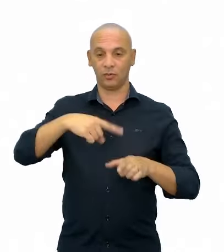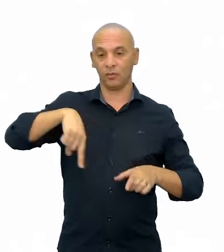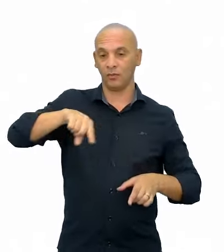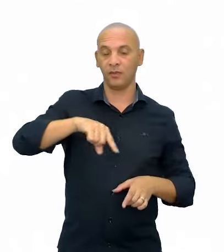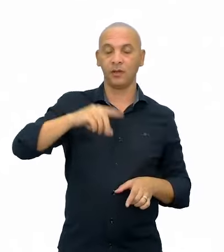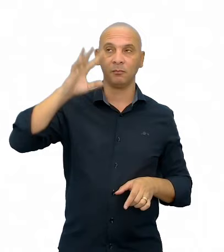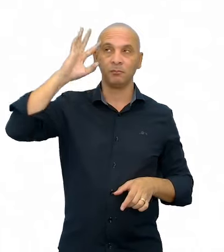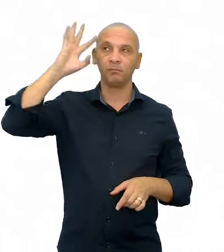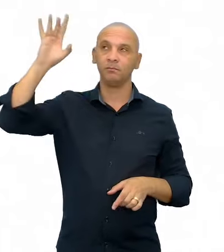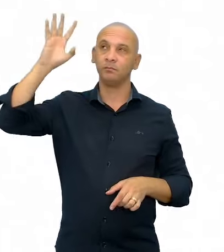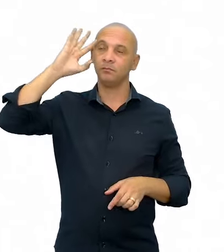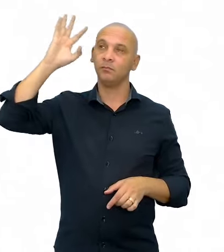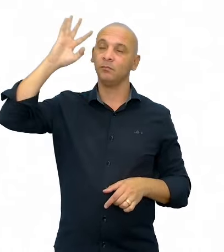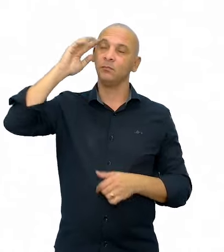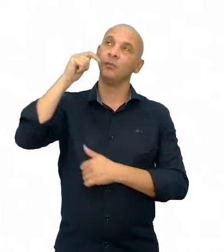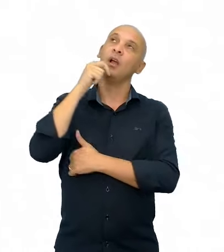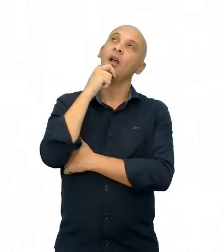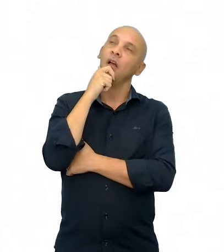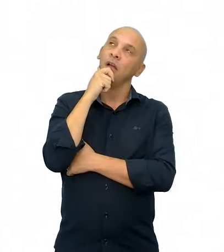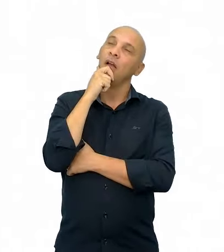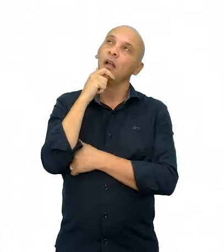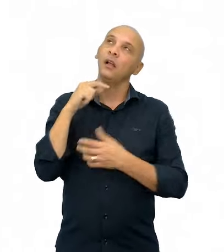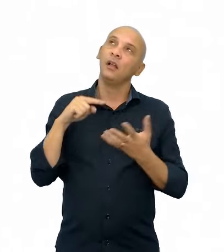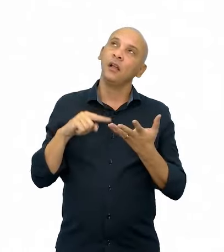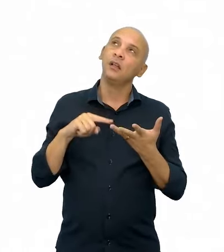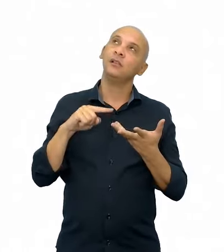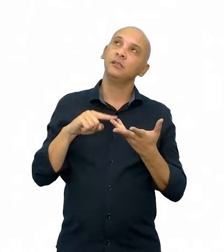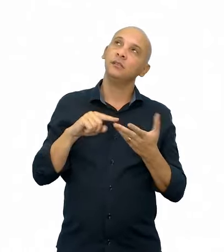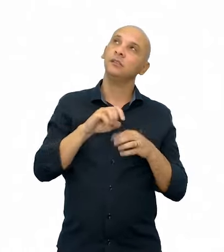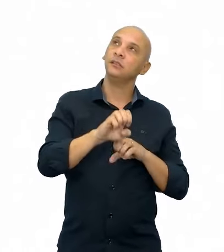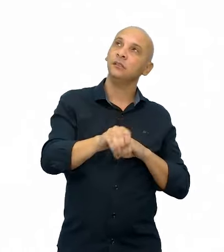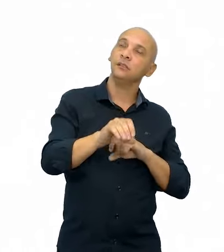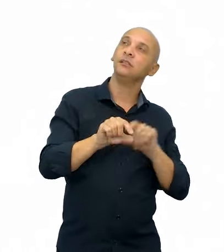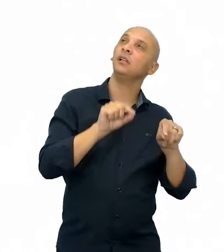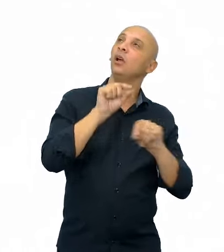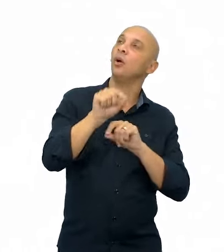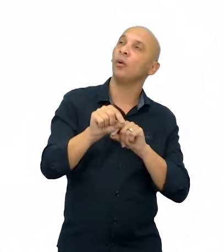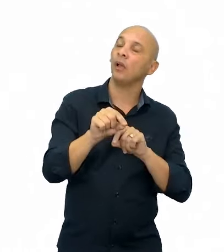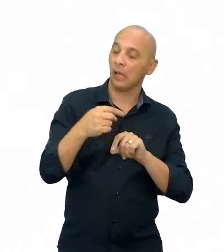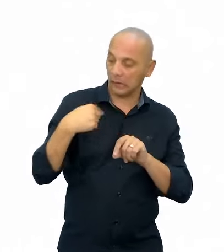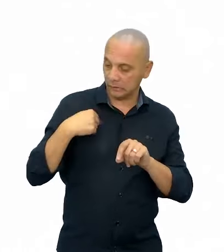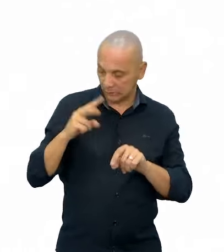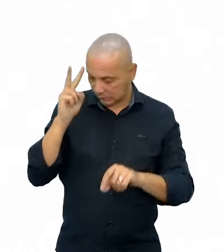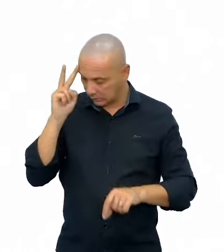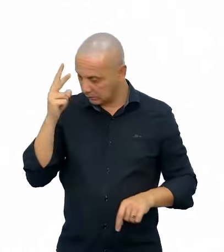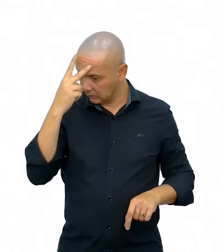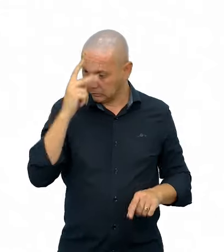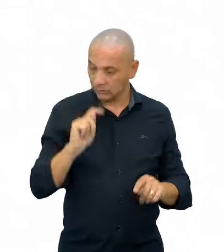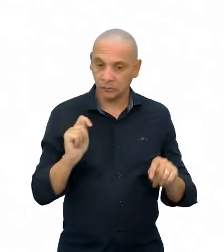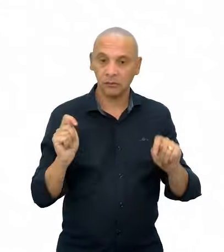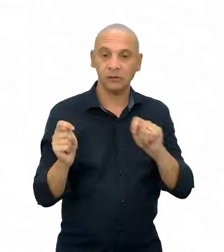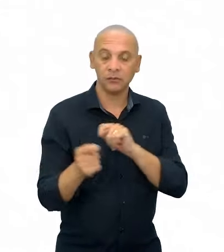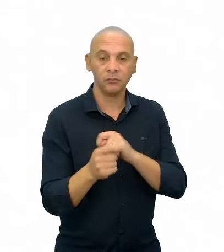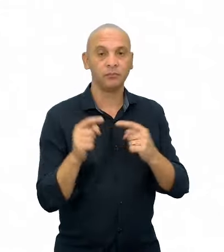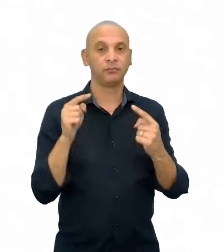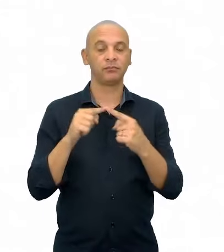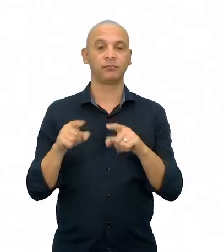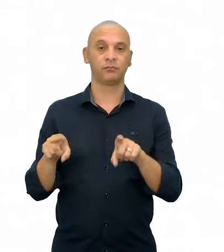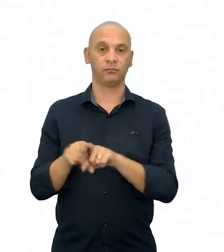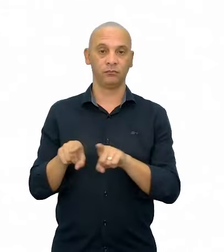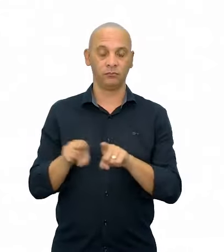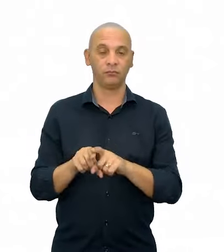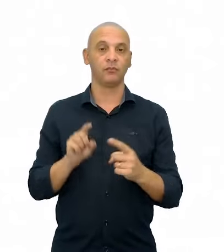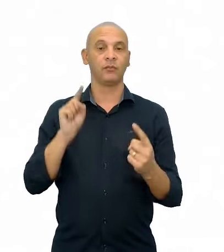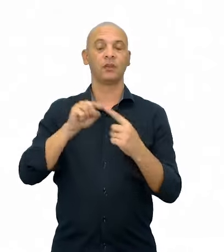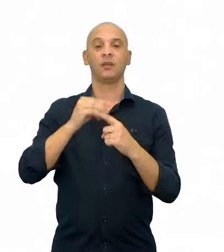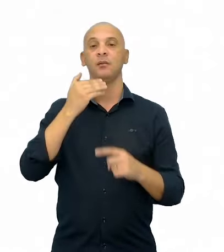de reflexões sobre as práticas educativas e sua transformação em um processo sinergético visando